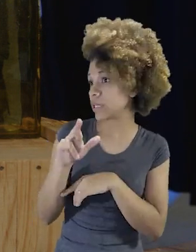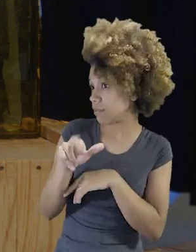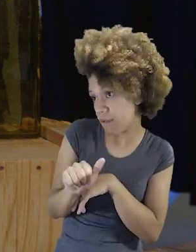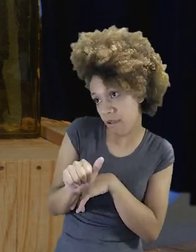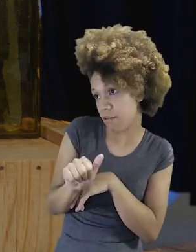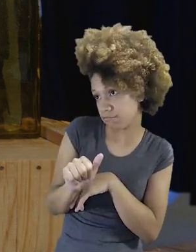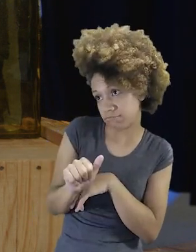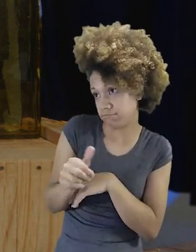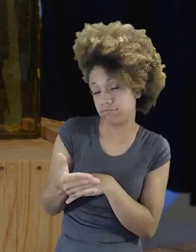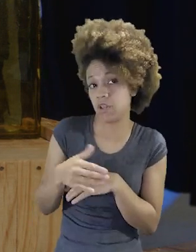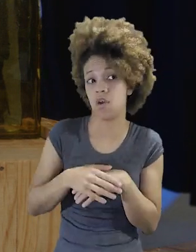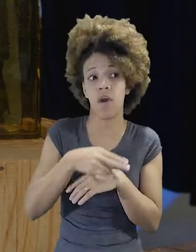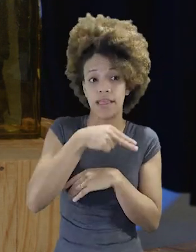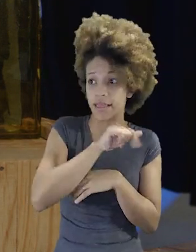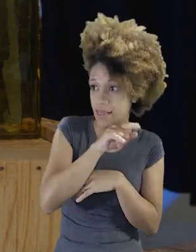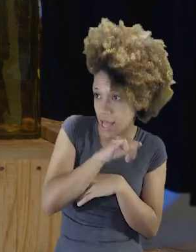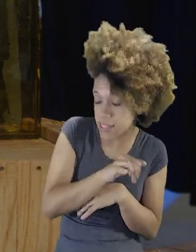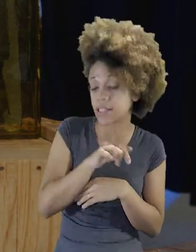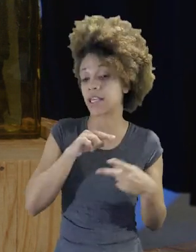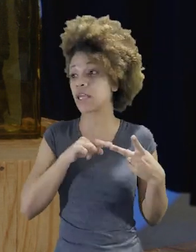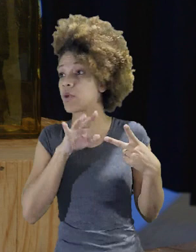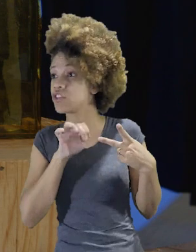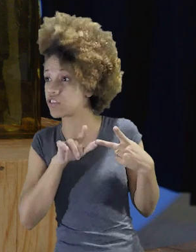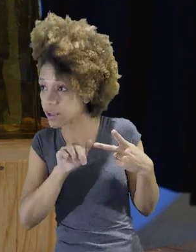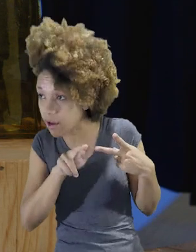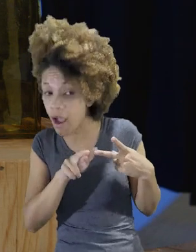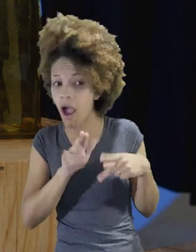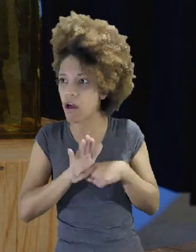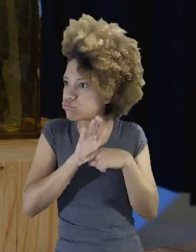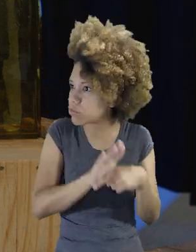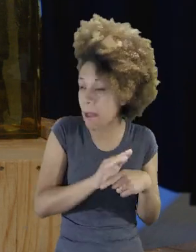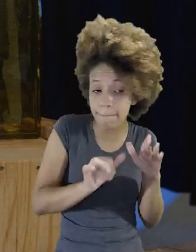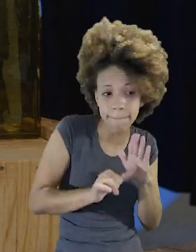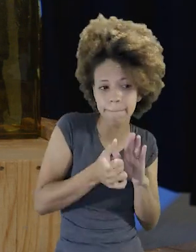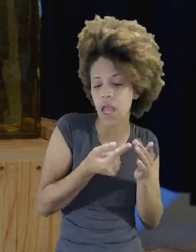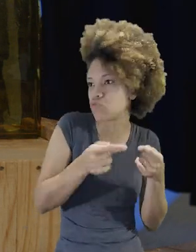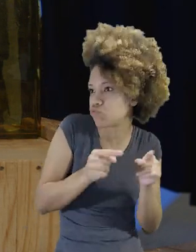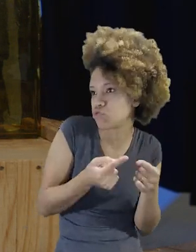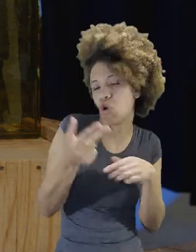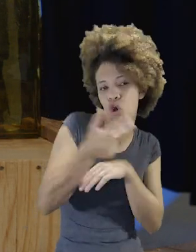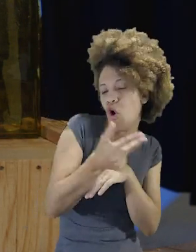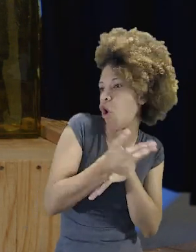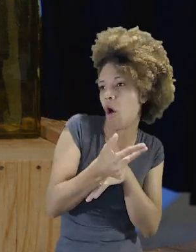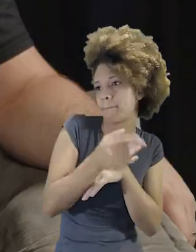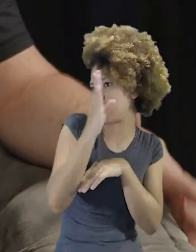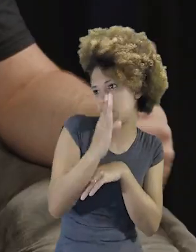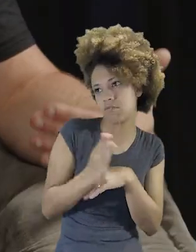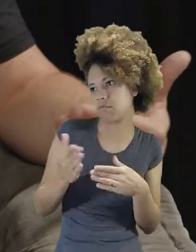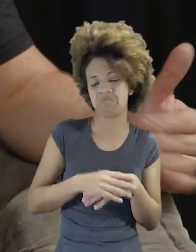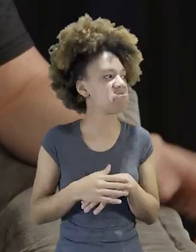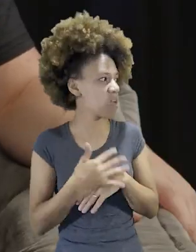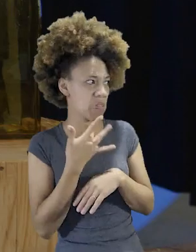caras do Ira né cara o nazi e o Edgar eles ajudaram a produzir primeira coletânea de hip hop brasileira